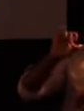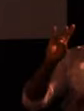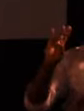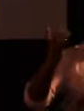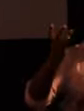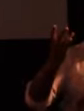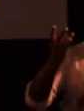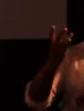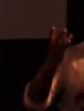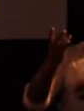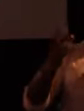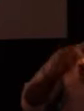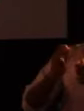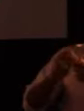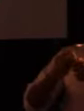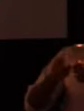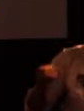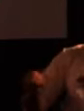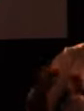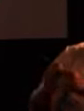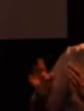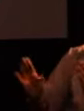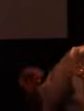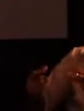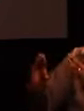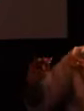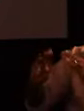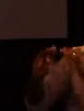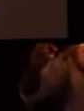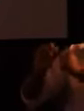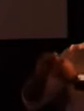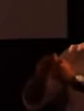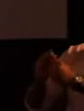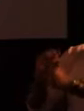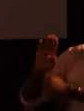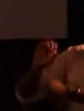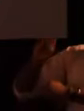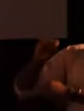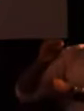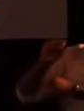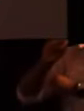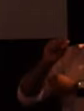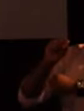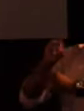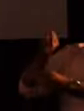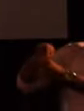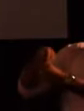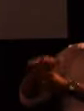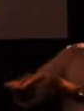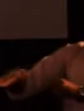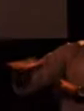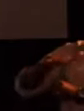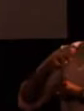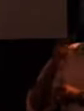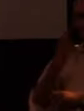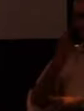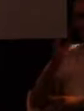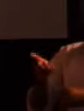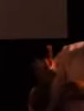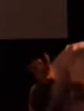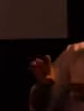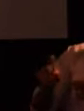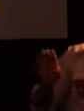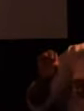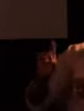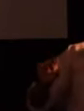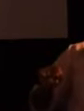de noiva? É como se o embasamento, aquela parte mais larga do bolo, aquilo não conta para IO. Só vou contar a torre. Não faz